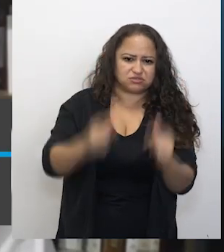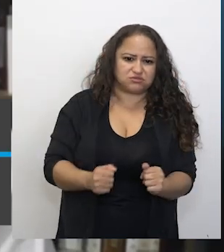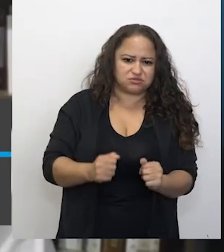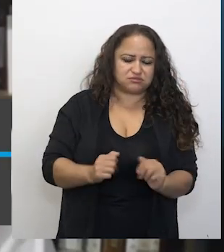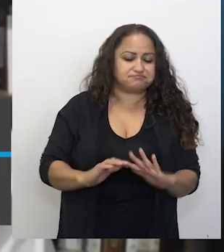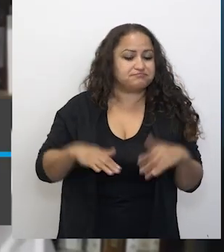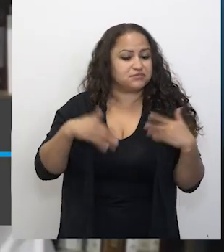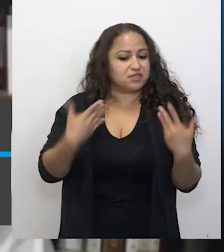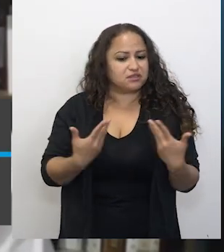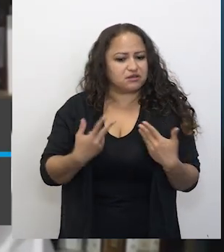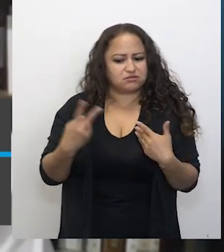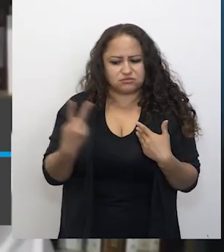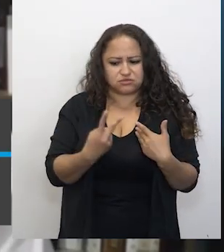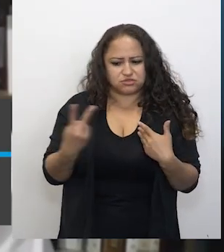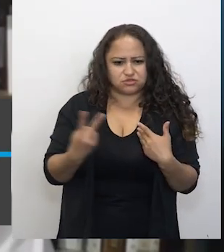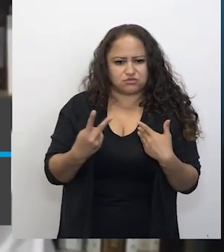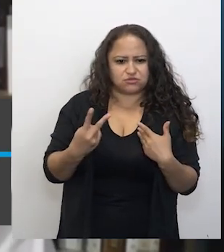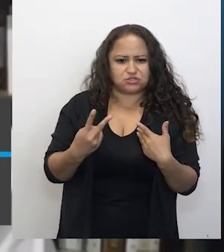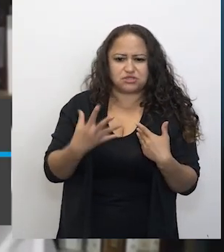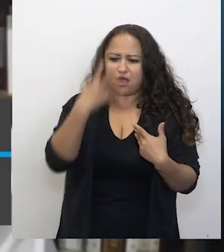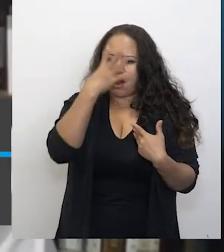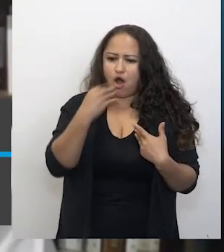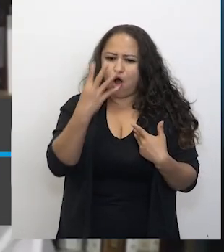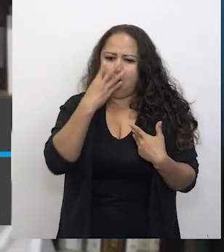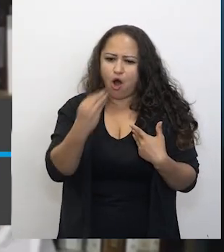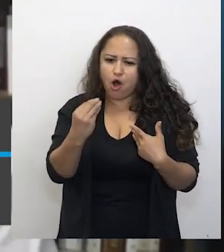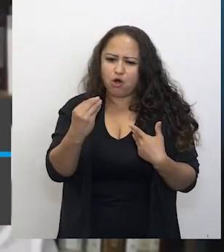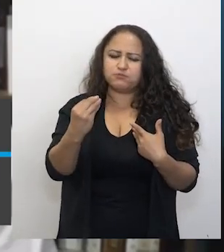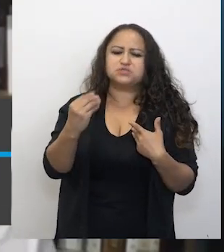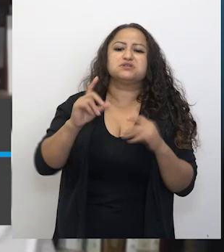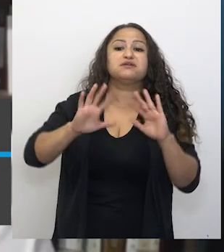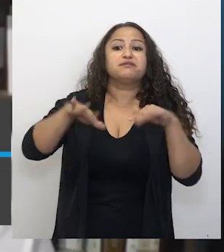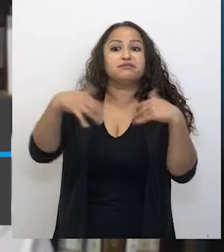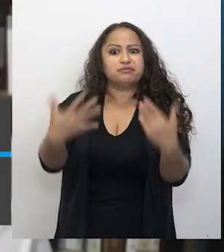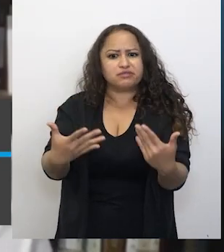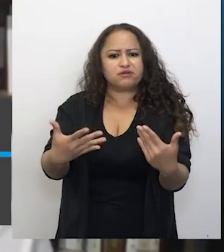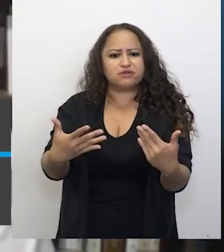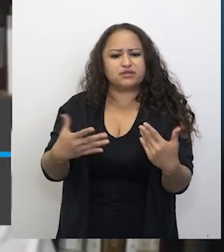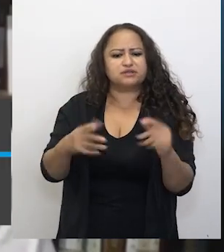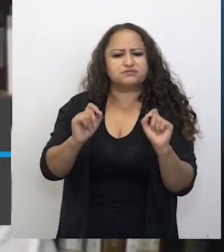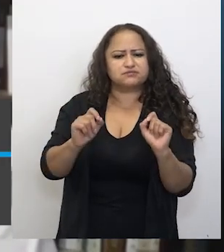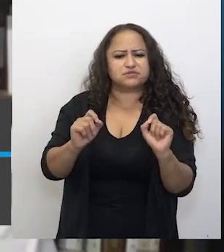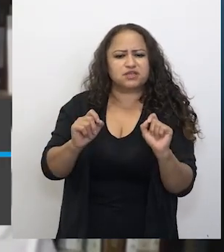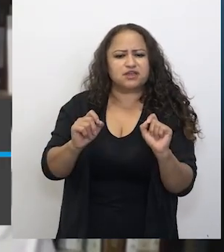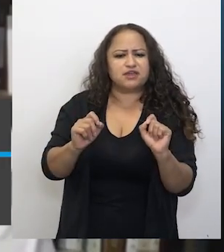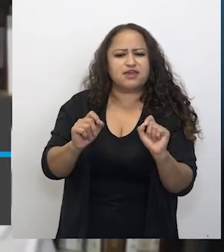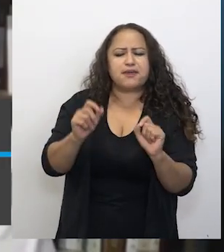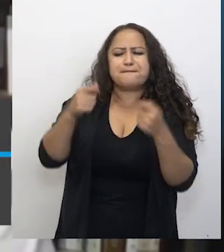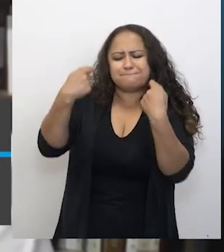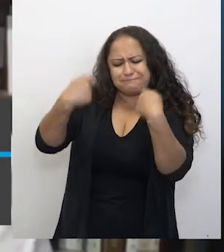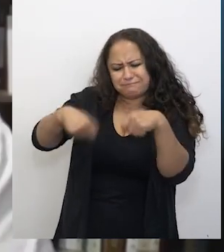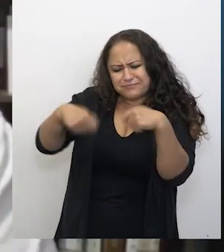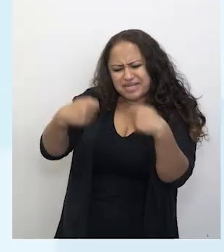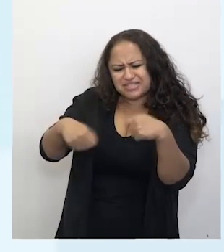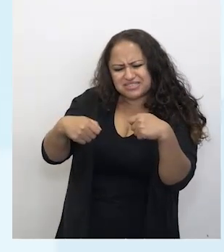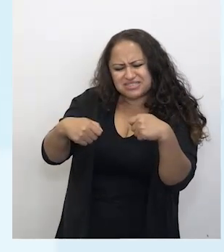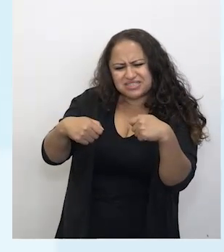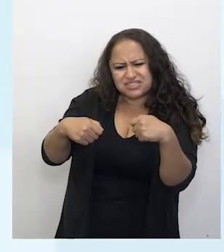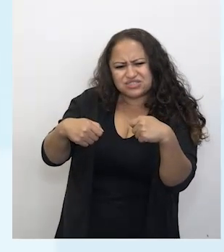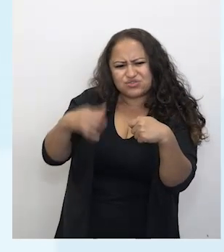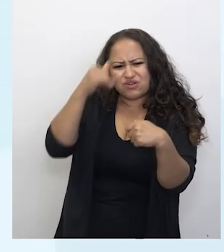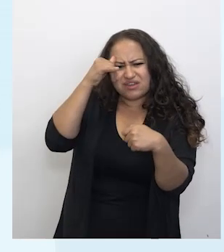Então, nesses dois textos, Hobbes defende, olha, é necessário abdicar da nossa liberdade individual em prol